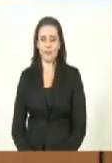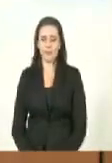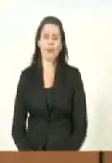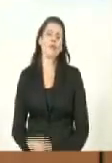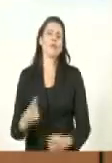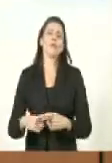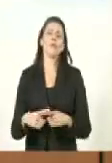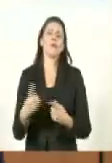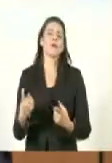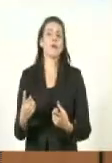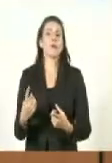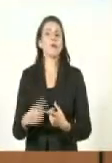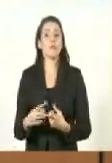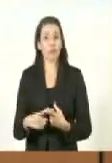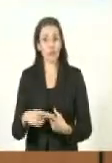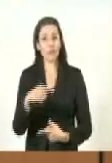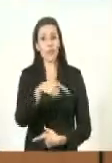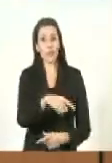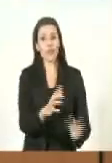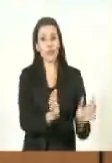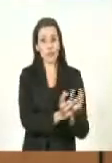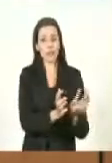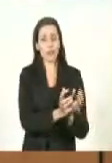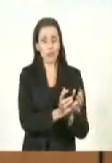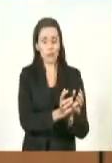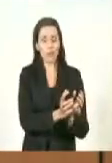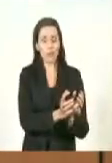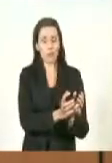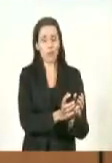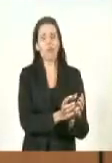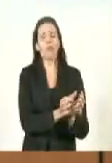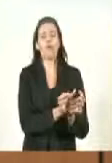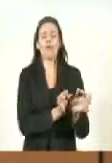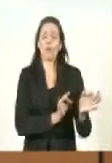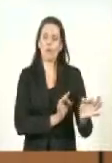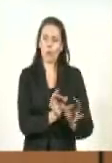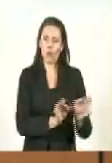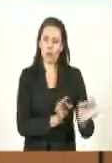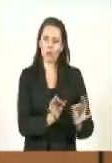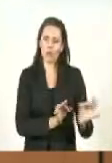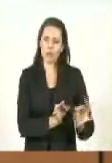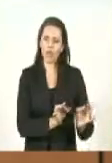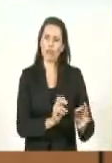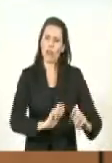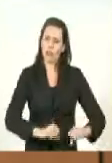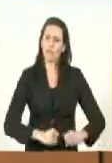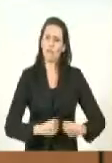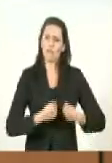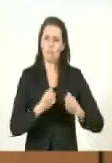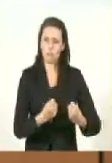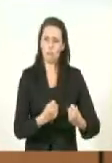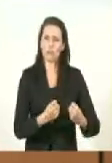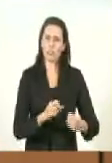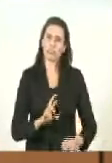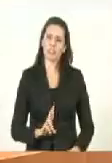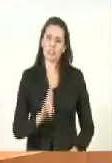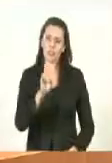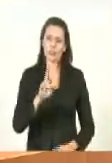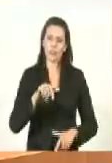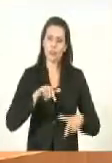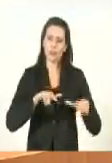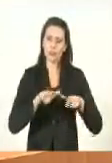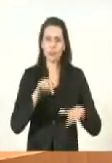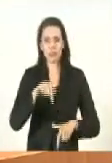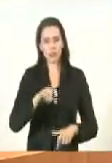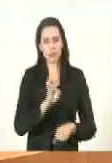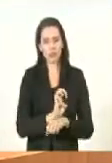organização. Por isso que nós acreditamos na força da sociedade organizada, que economicamente representa os trabalhadores desse estado,